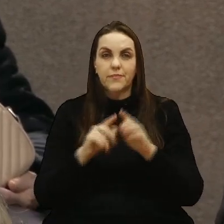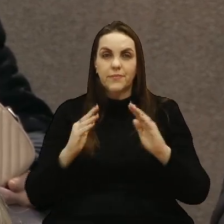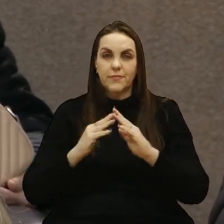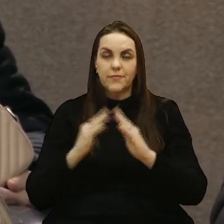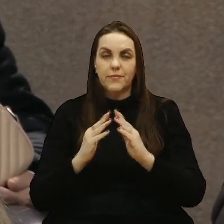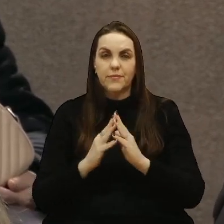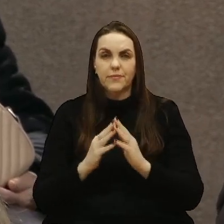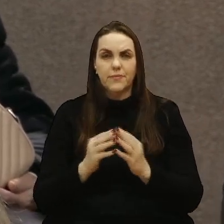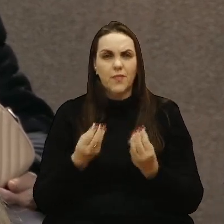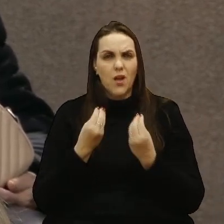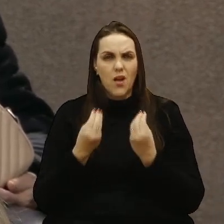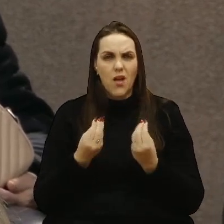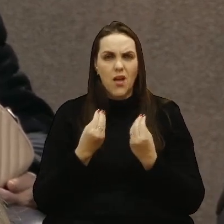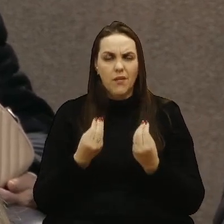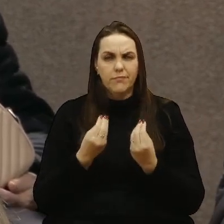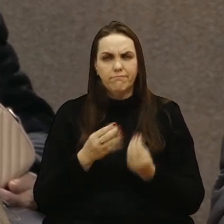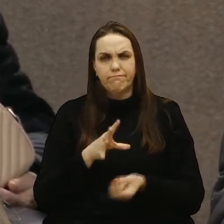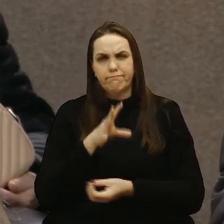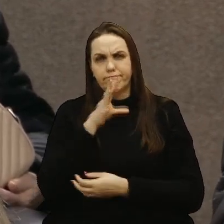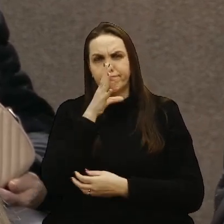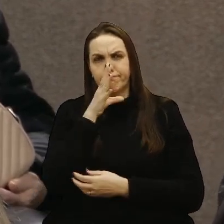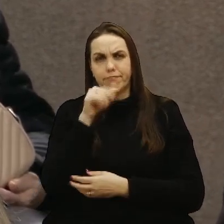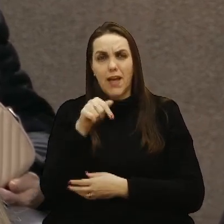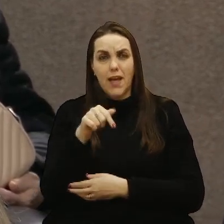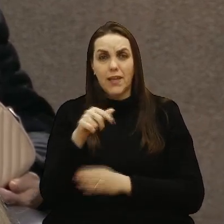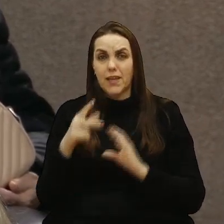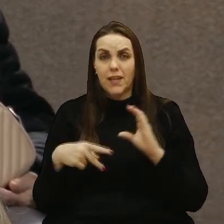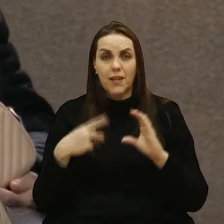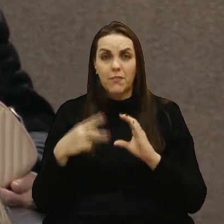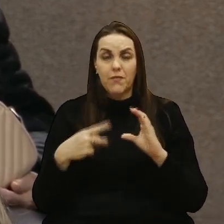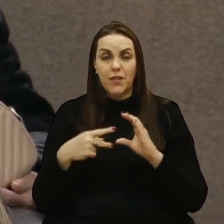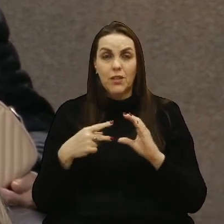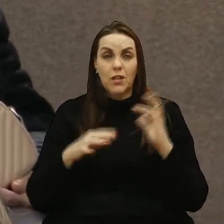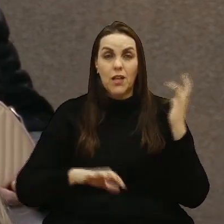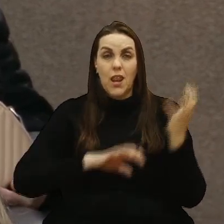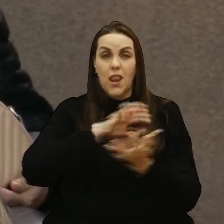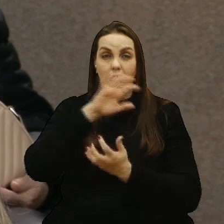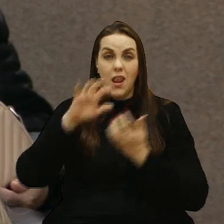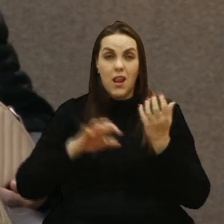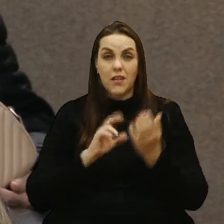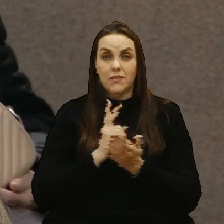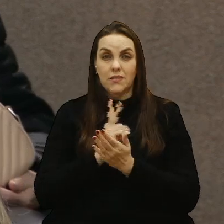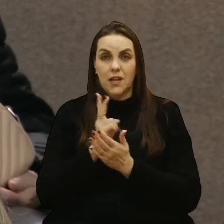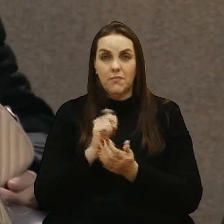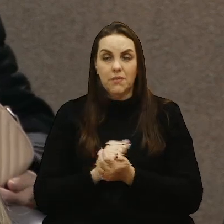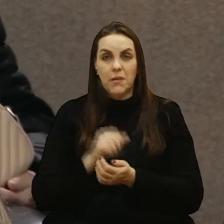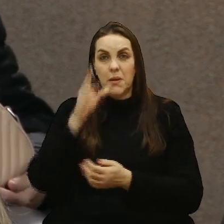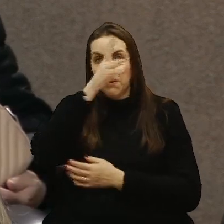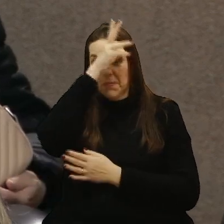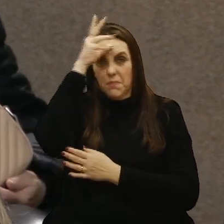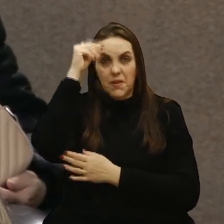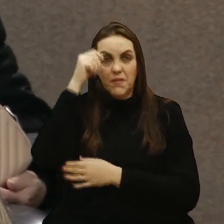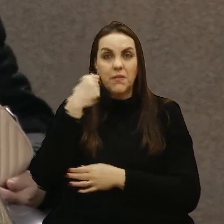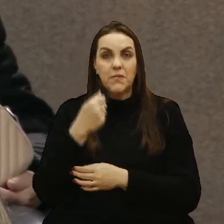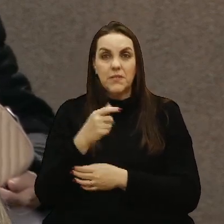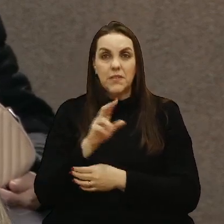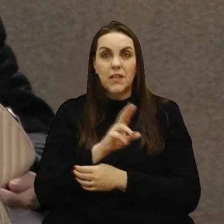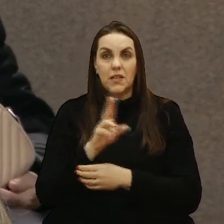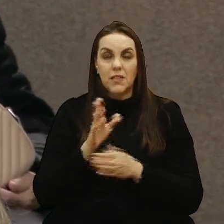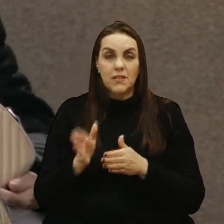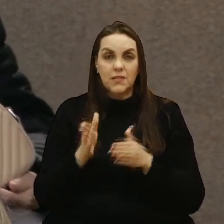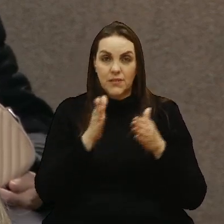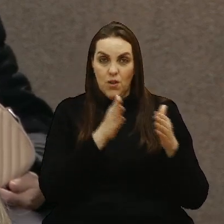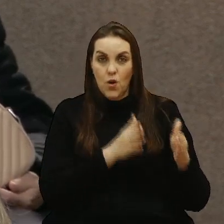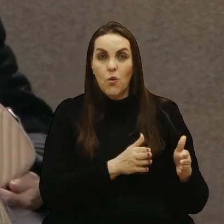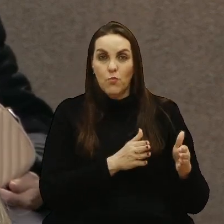incrível como nesta casa tudo se transforma num caos, né, gente? Eu acho que o prefeito deveria nomear a oposição para ser os secretários e o